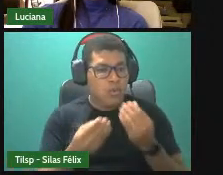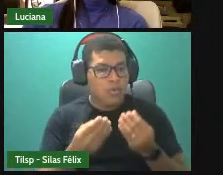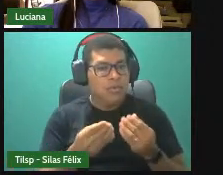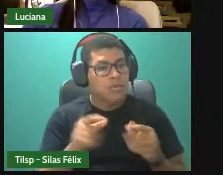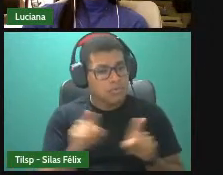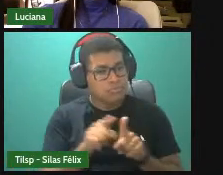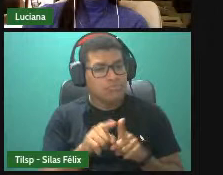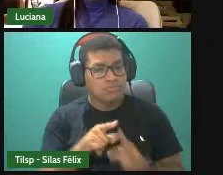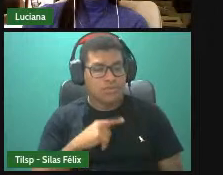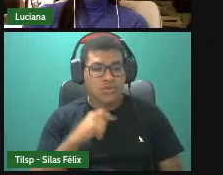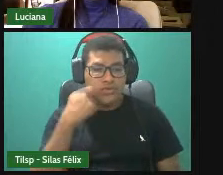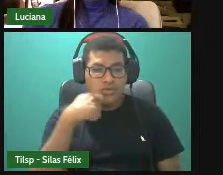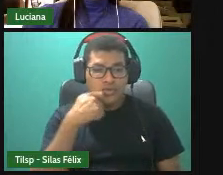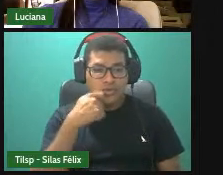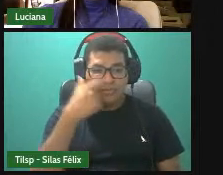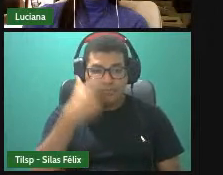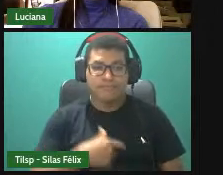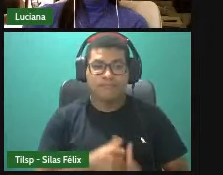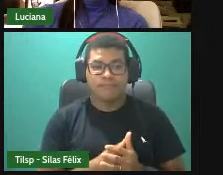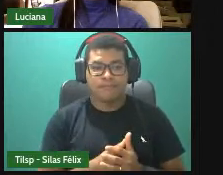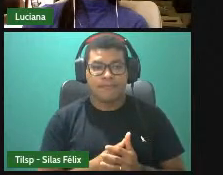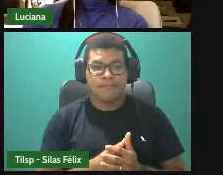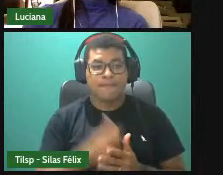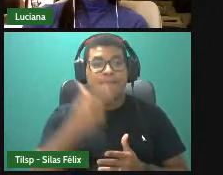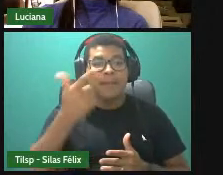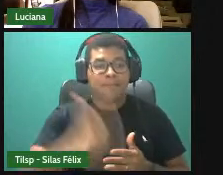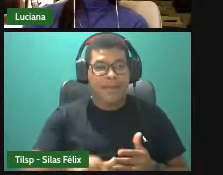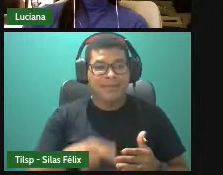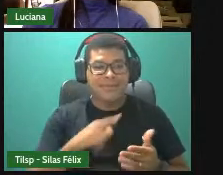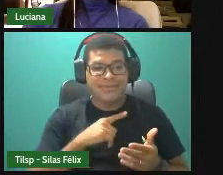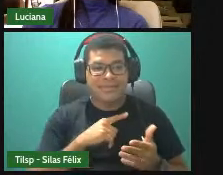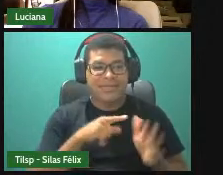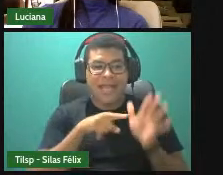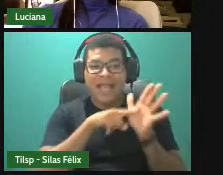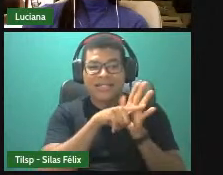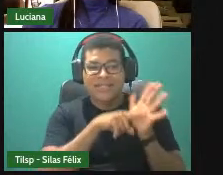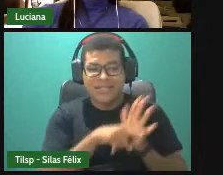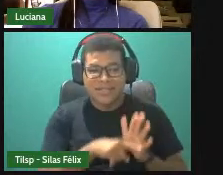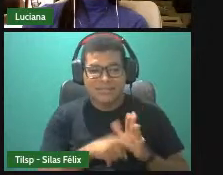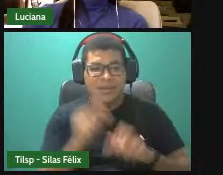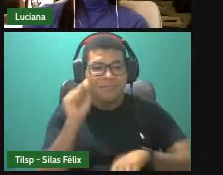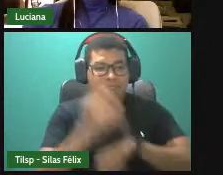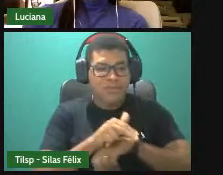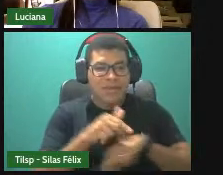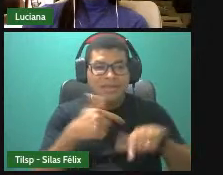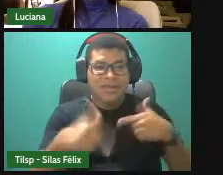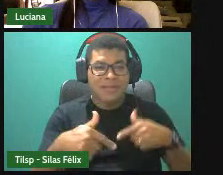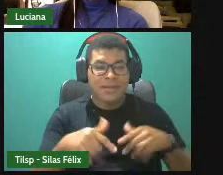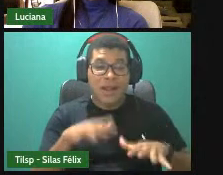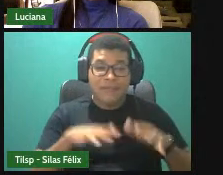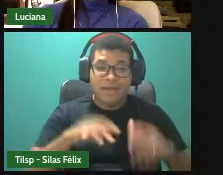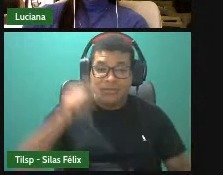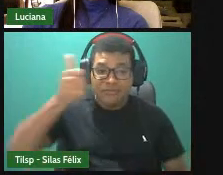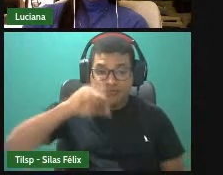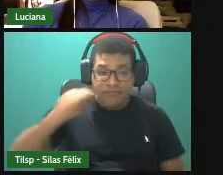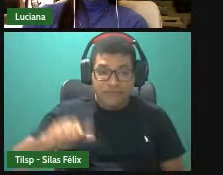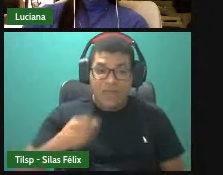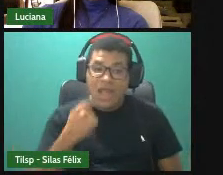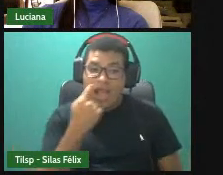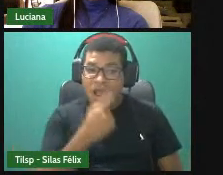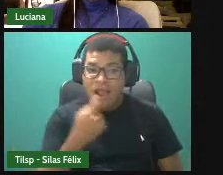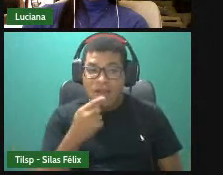ok? Além disso, exames admissionais, avaliar a condição bucal de candidato a determinada vaga de